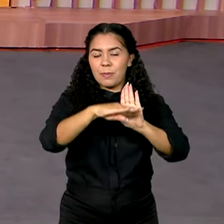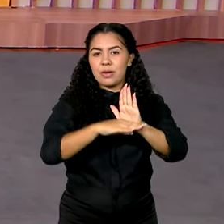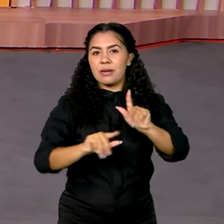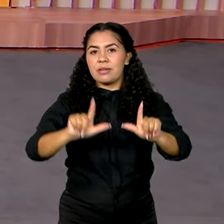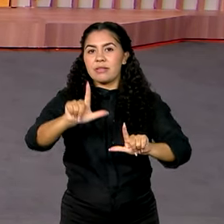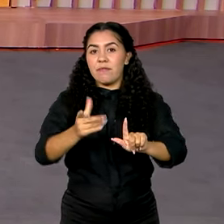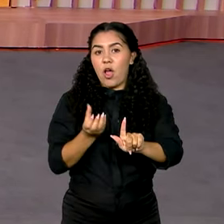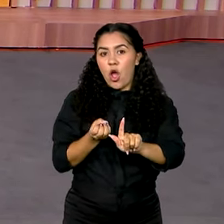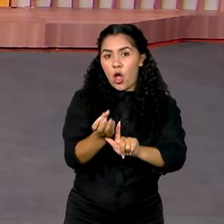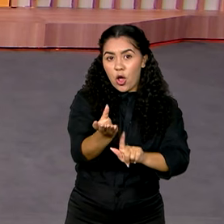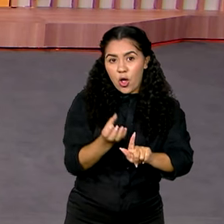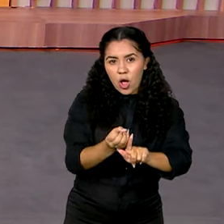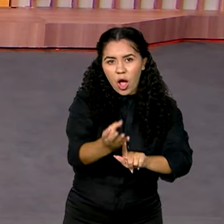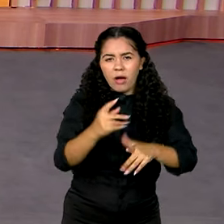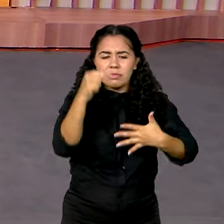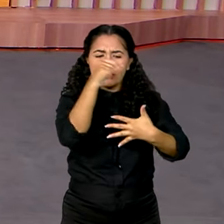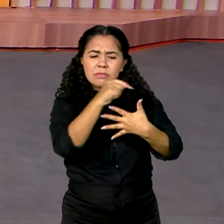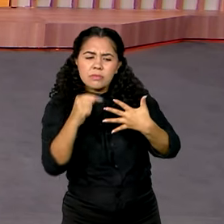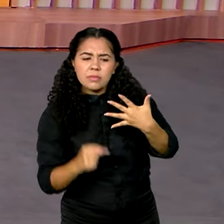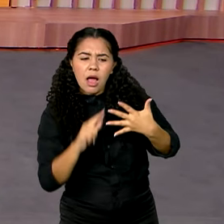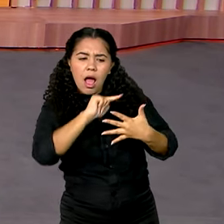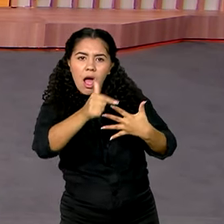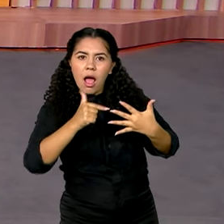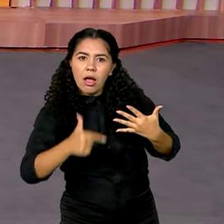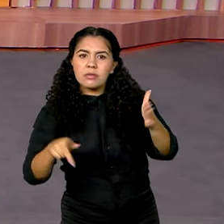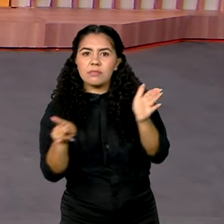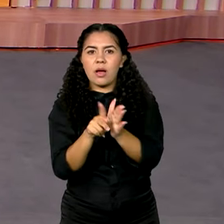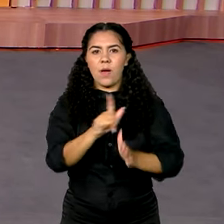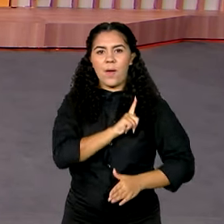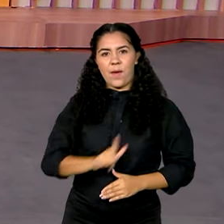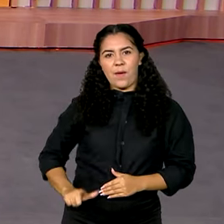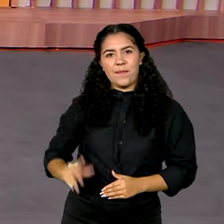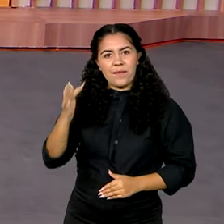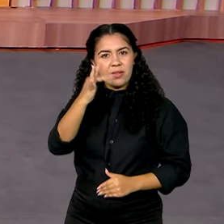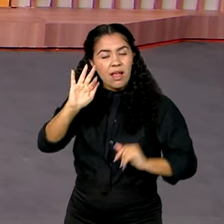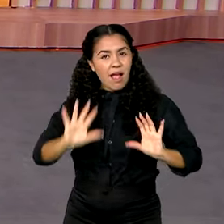com a programação, mostrando todas as ações do governo federal,